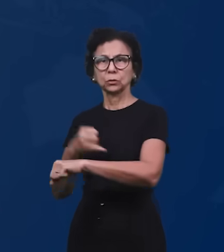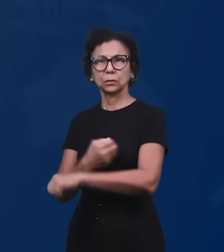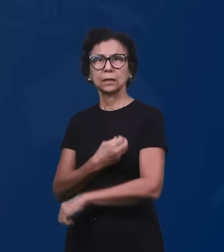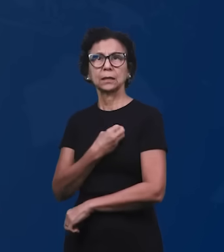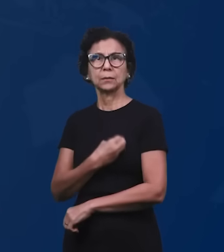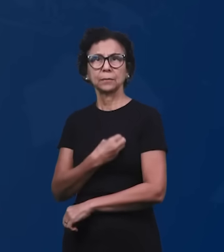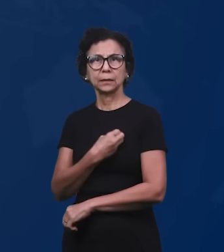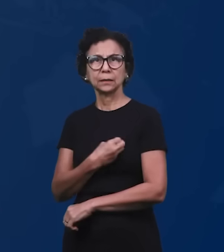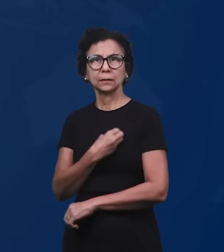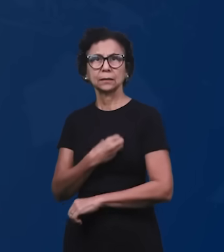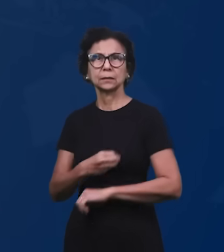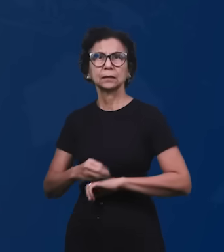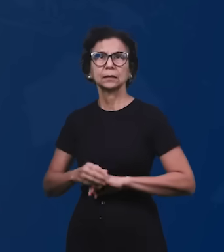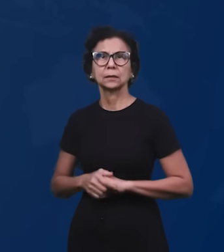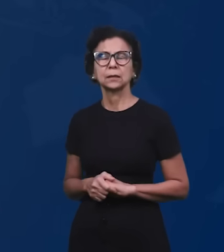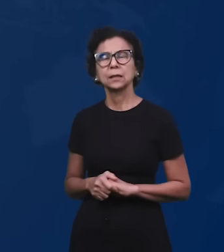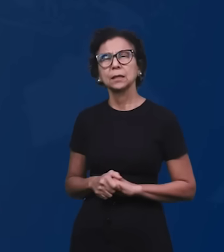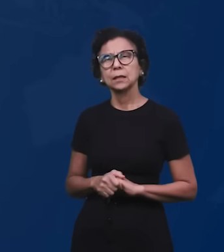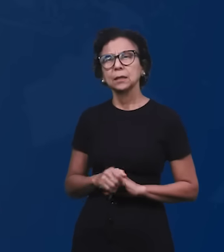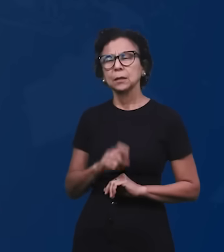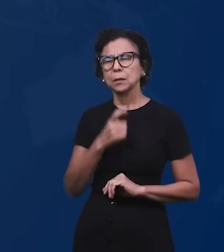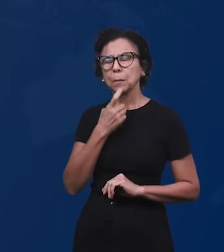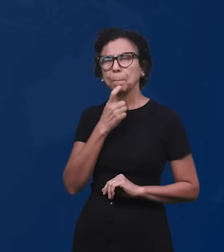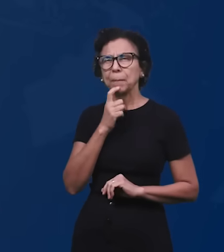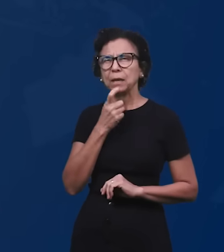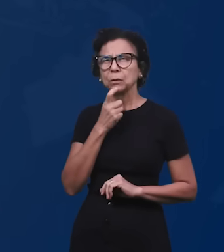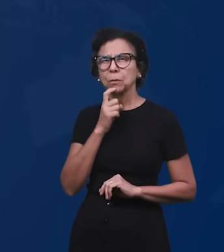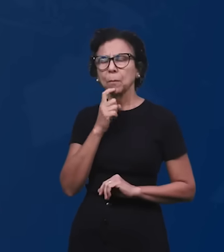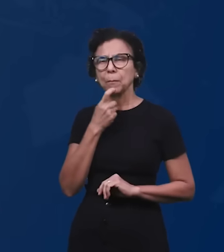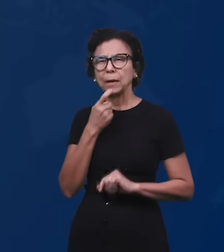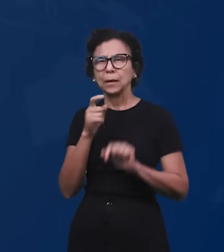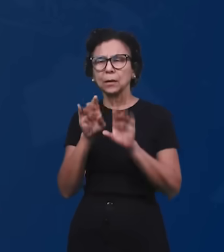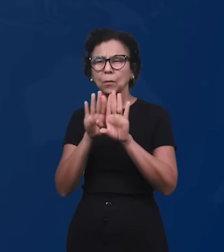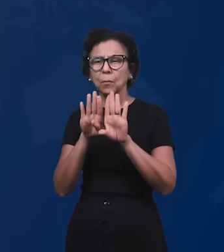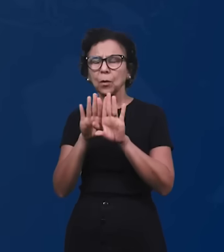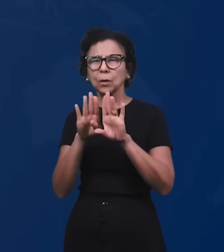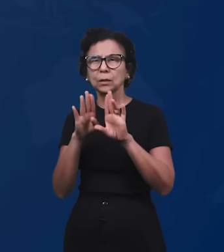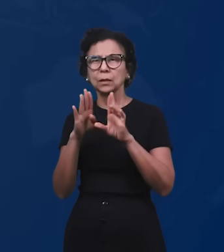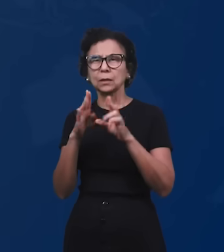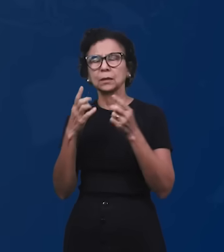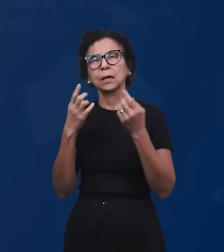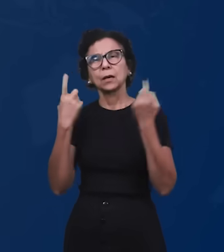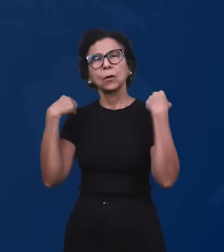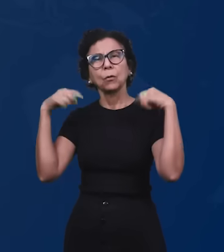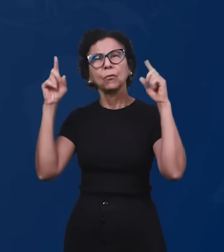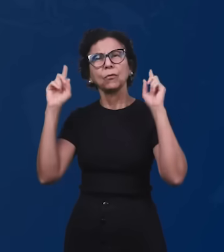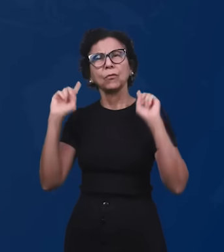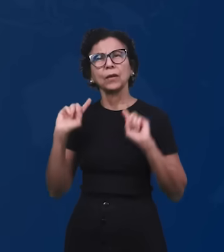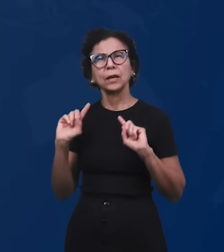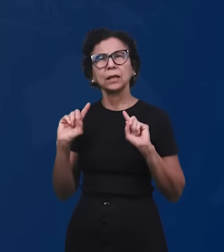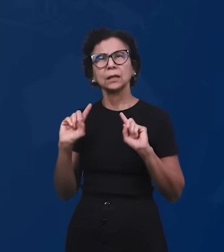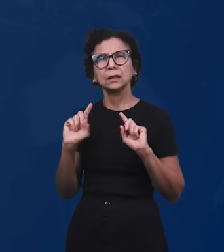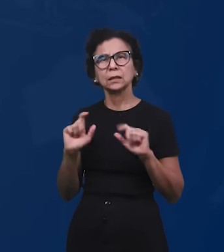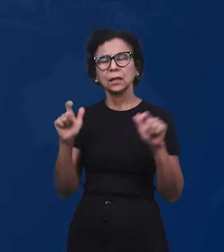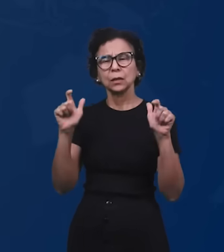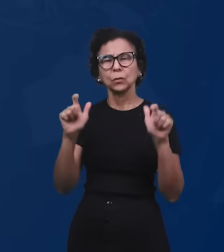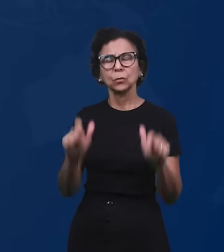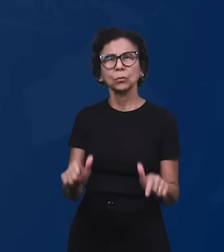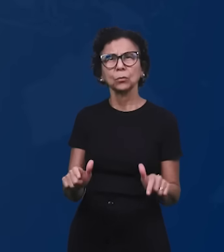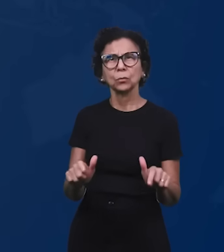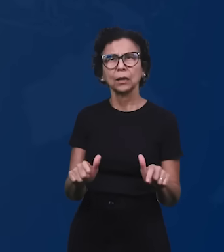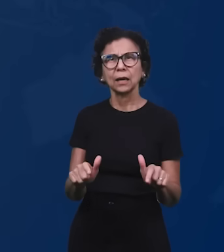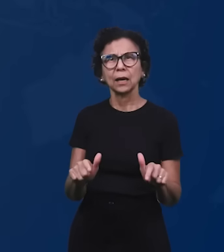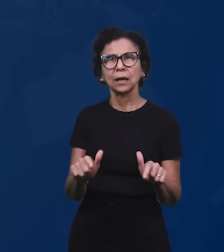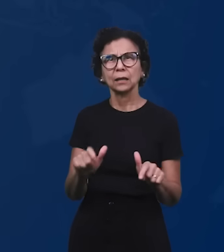Jerusalém há, próximo à Porta das Ovelhas, um tanque chamado em hebreu Betesda, o